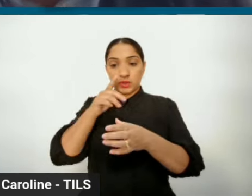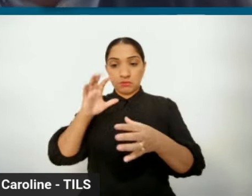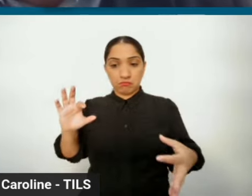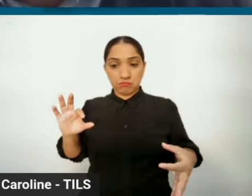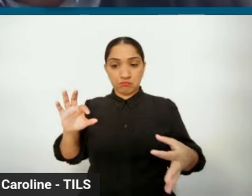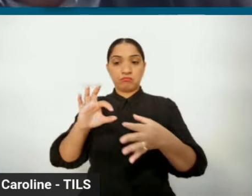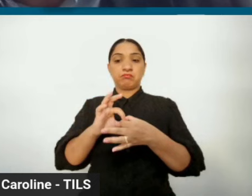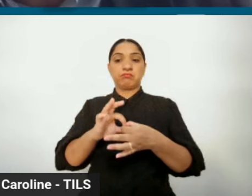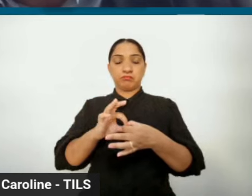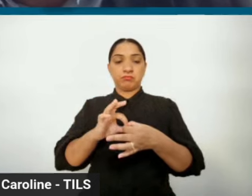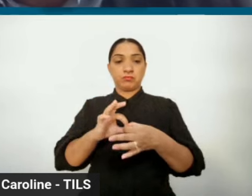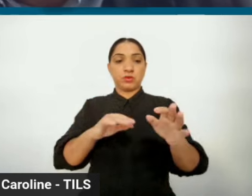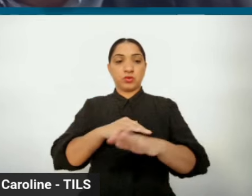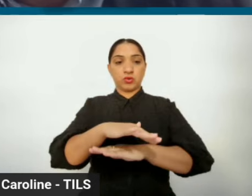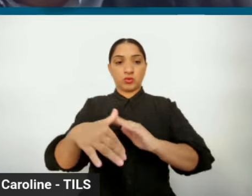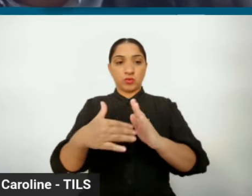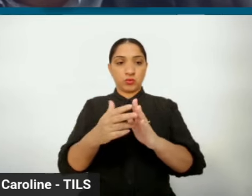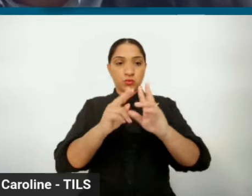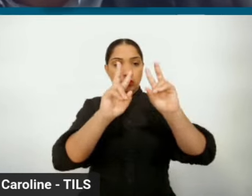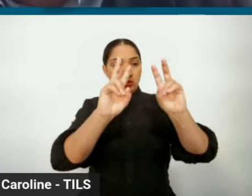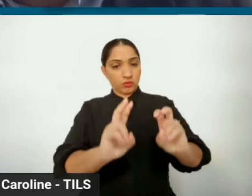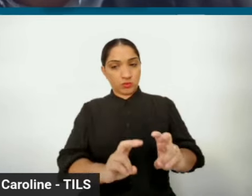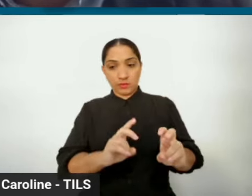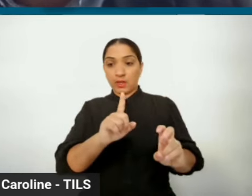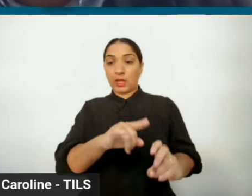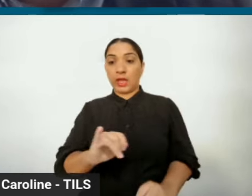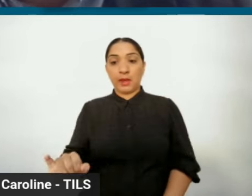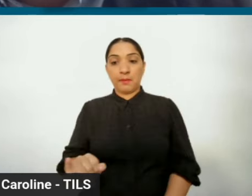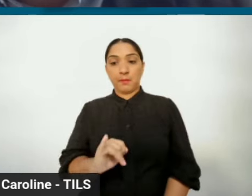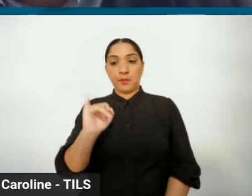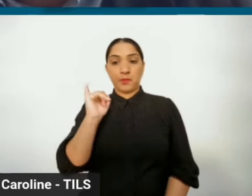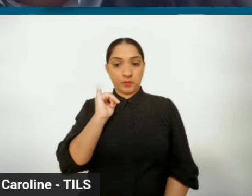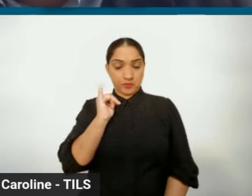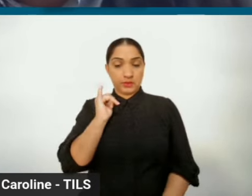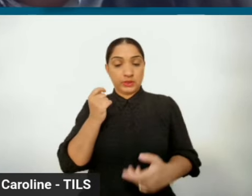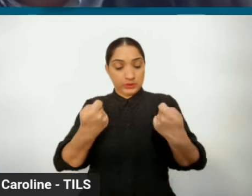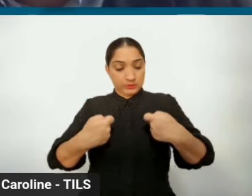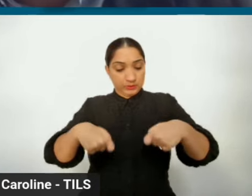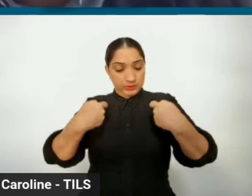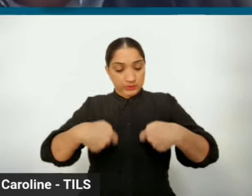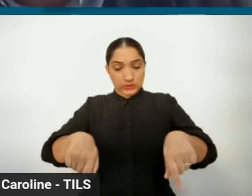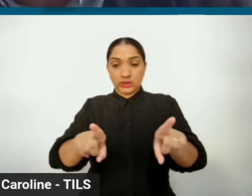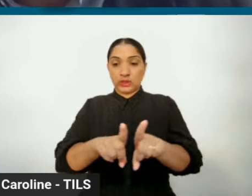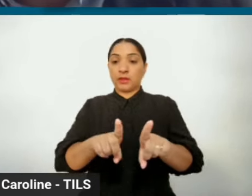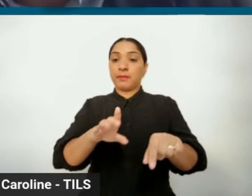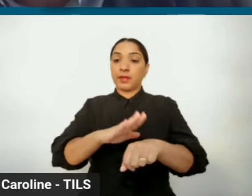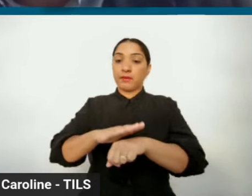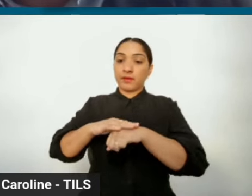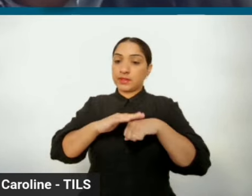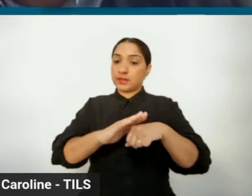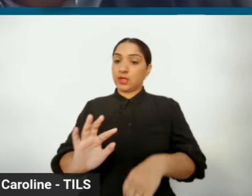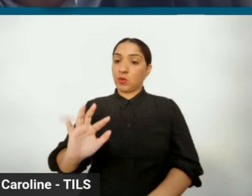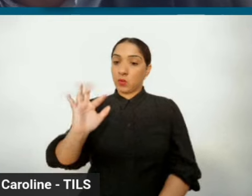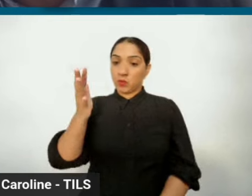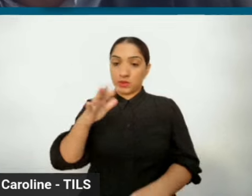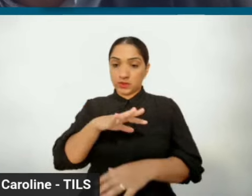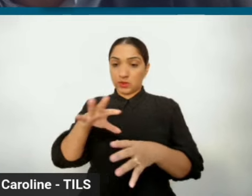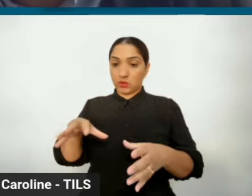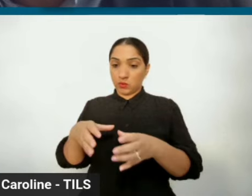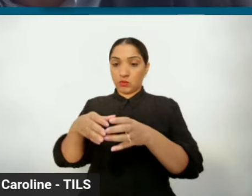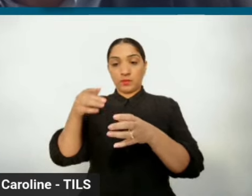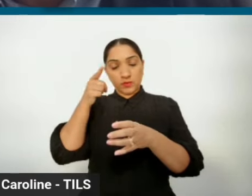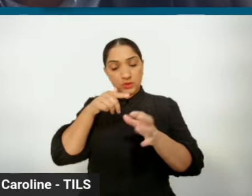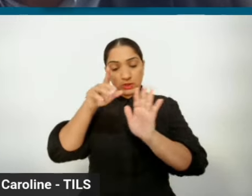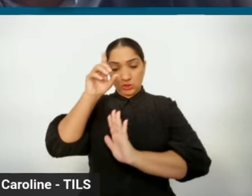desses critérios tão necessários, tão importantes para a efetivação dos direitos das pessoas com deficiência e a garantia